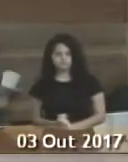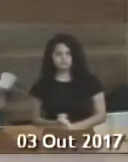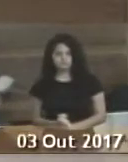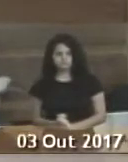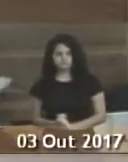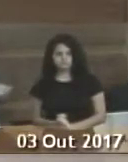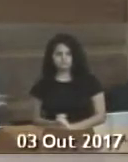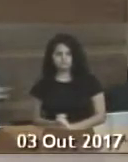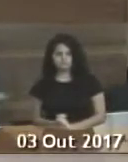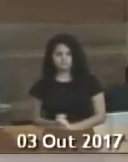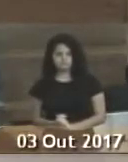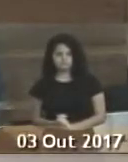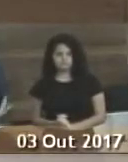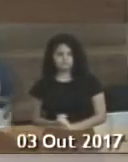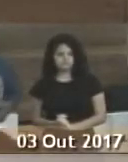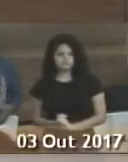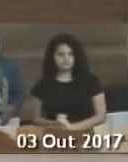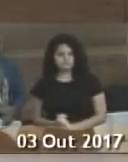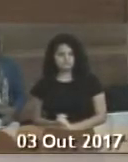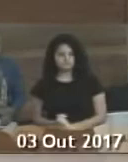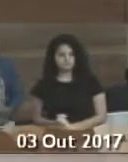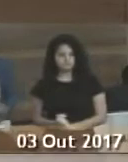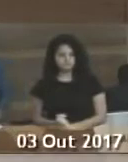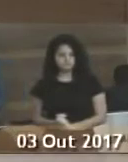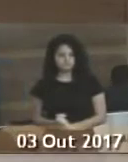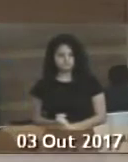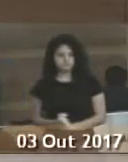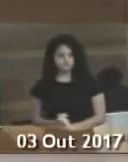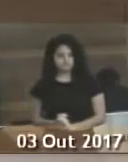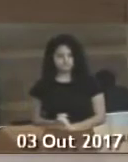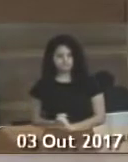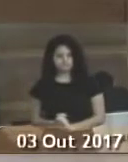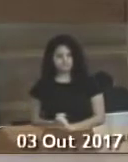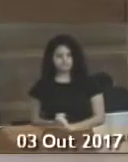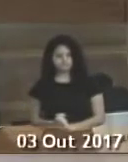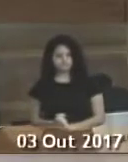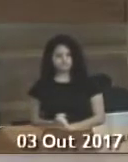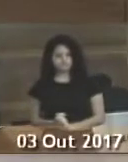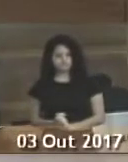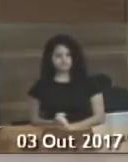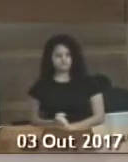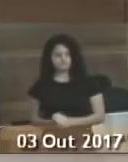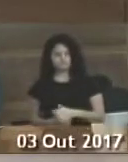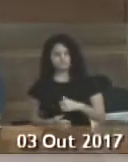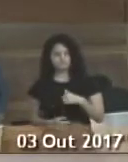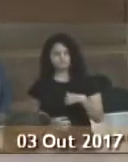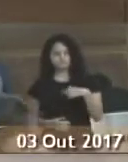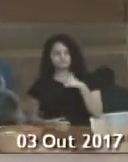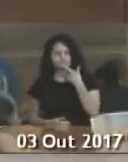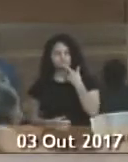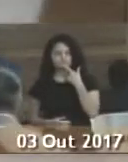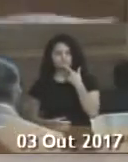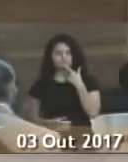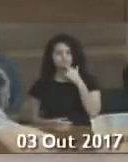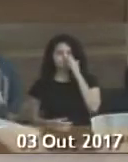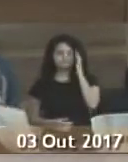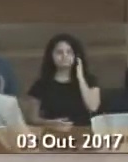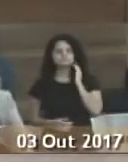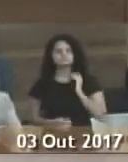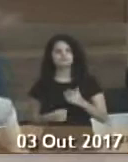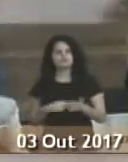foi lavrada a presente ata que eu, Mayara Vidal Garcia, servidora legislativa, redigi e digitei, e eu, Jedai, segundo secretário, subscrevo e assino.